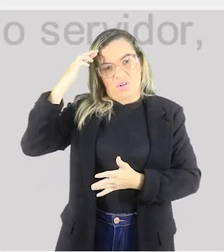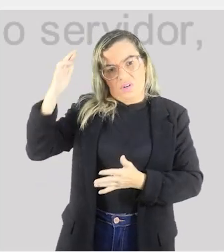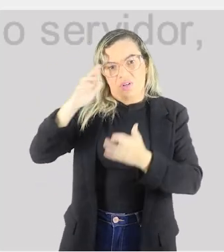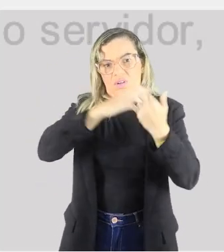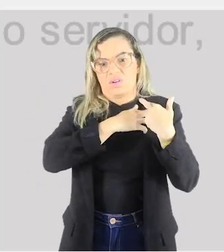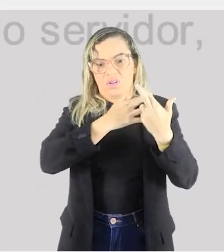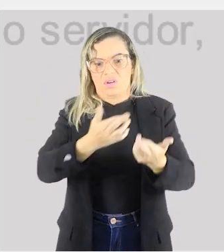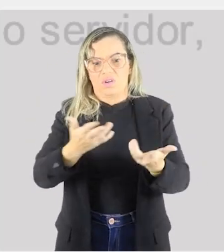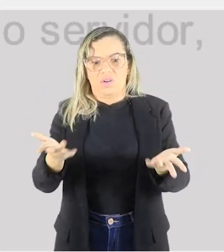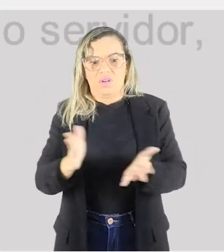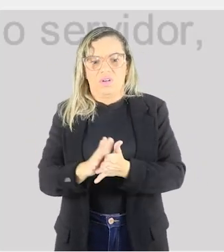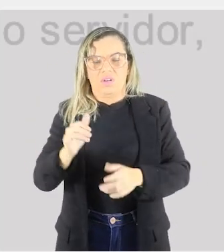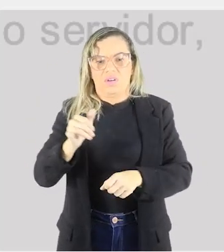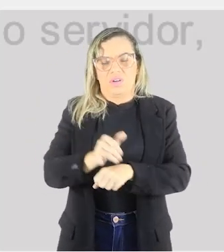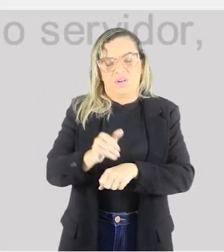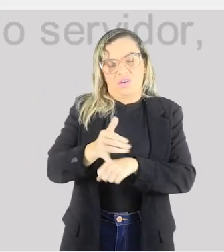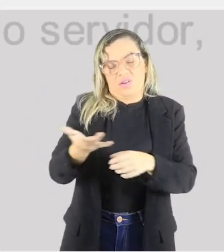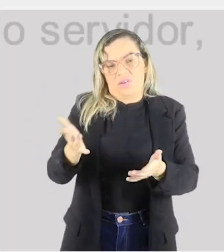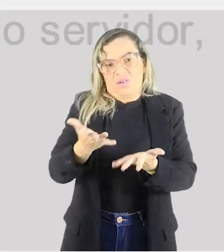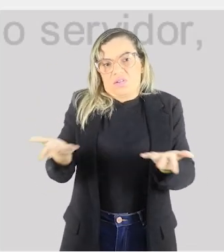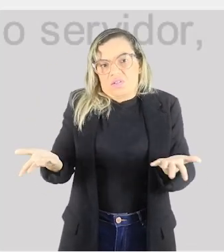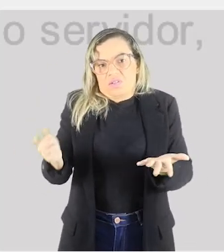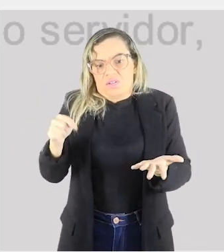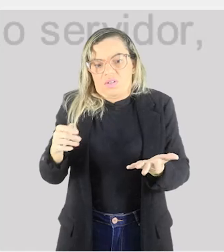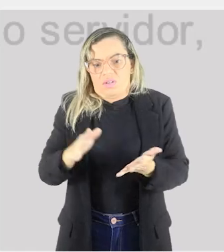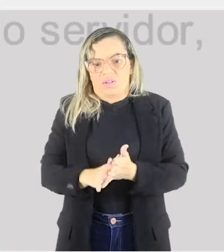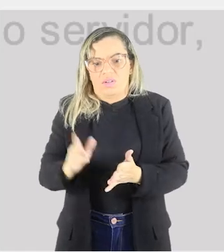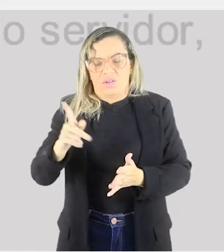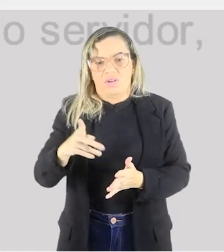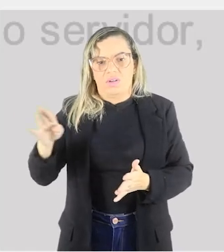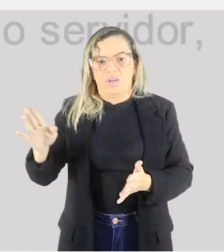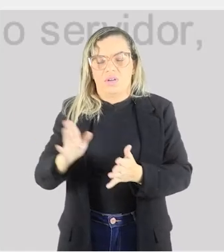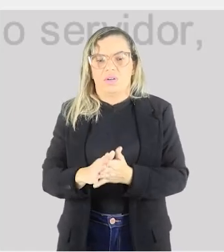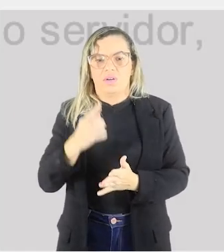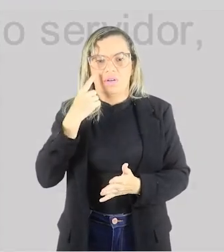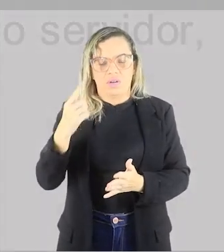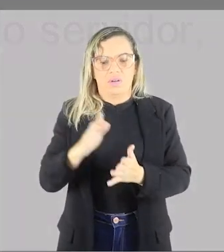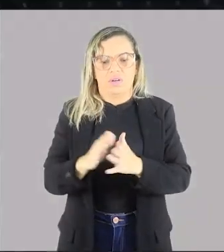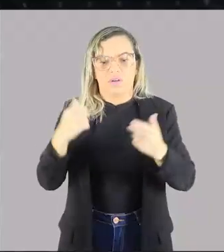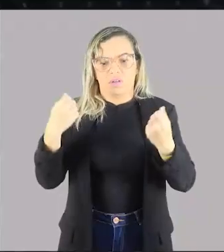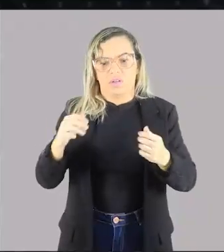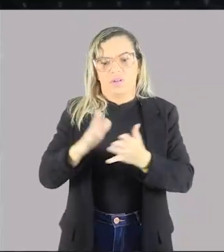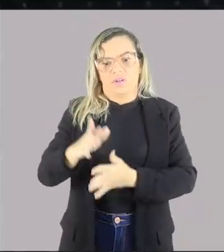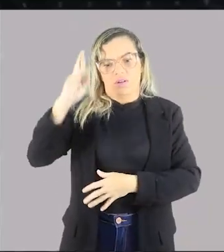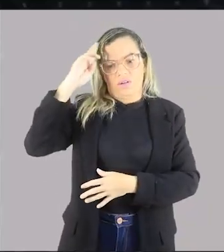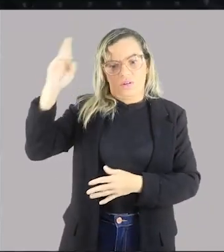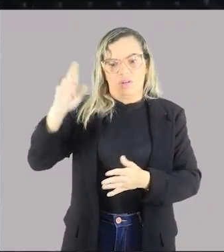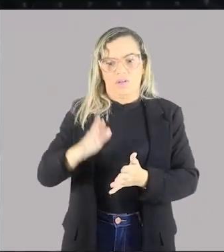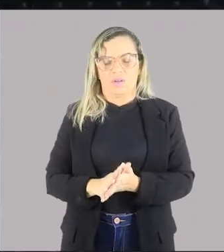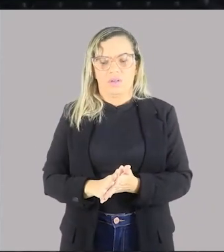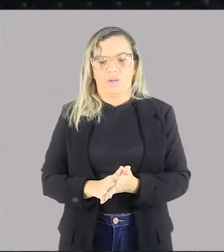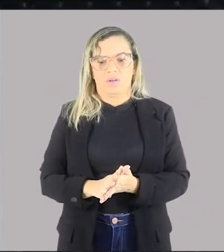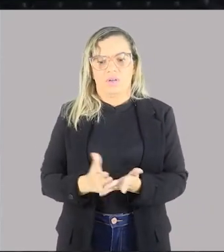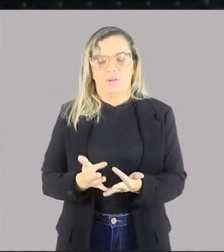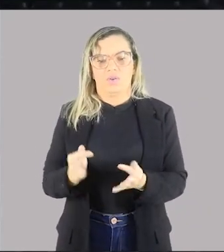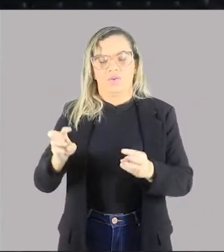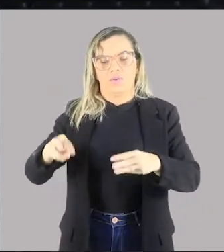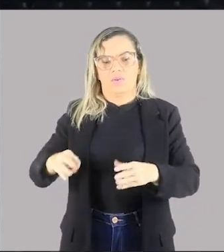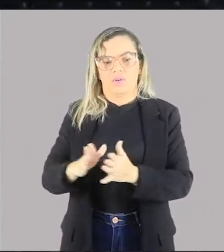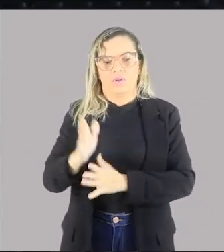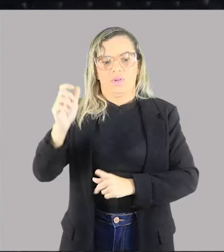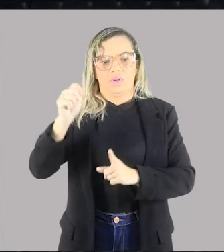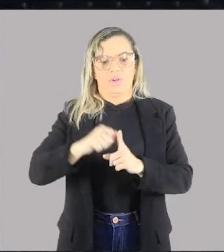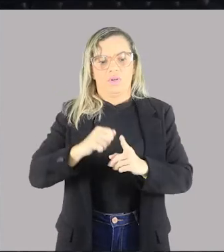uma ausência de assiduidade ao serviço público, é necessário que isso seja observado pela autoridade. No último mês, entretanto, as